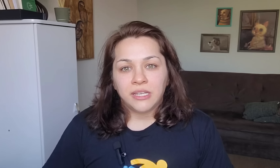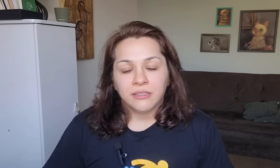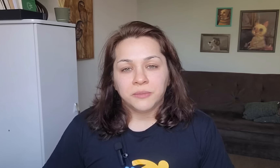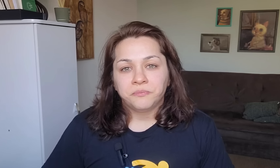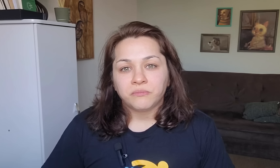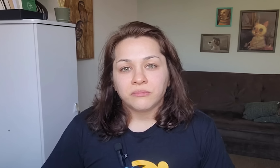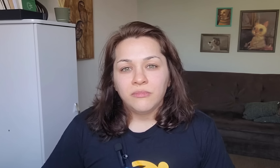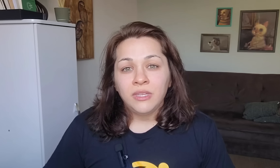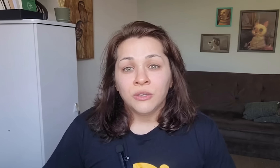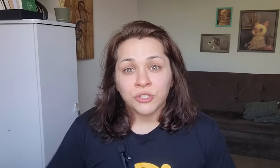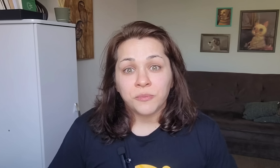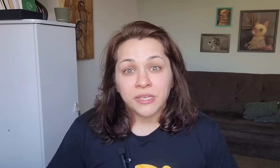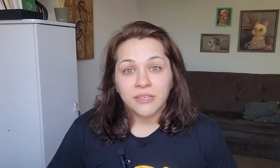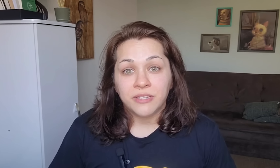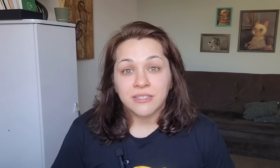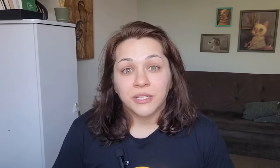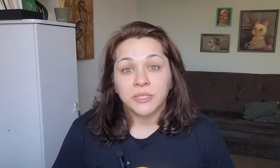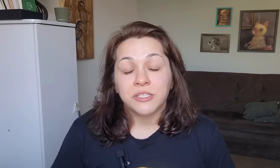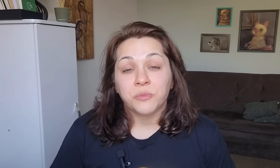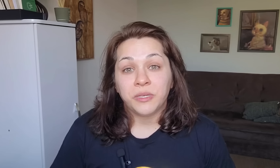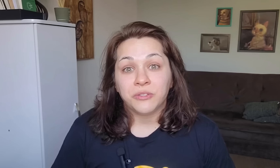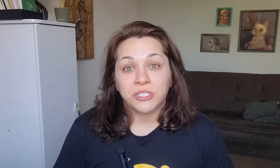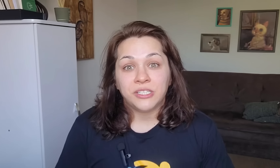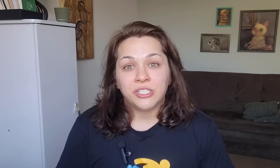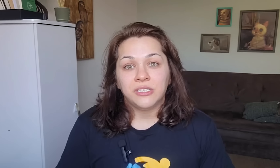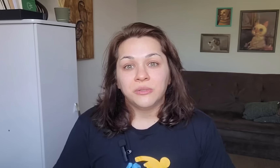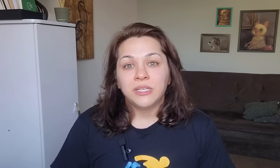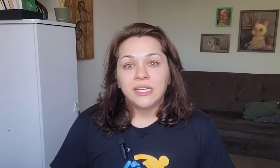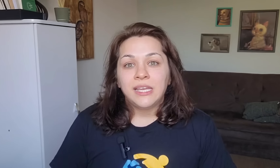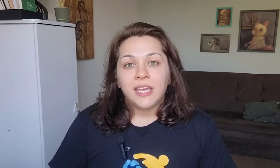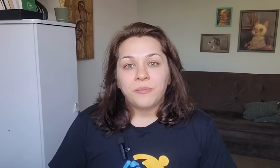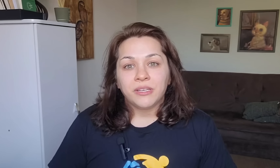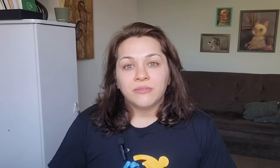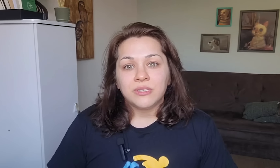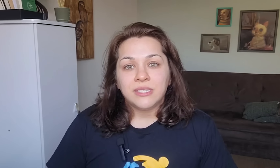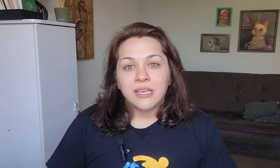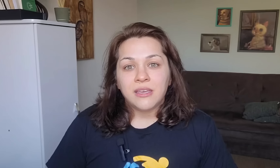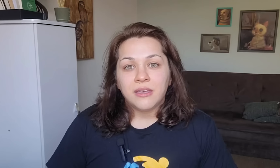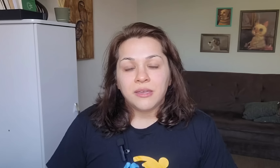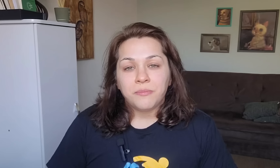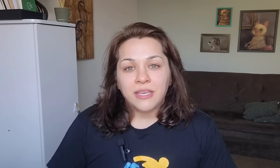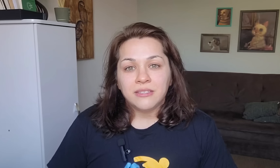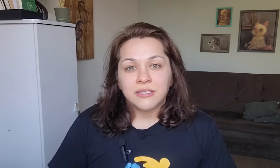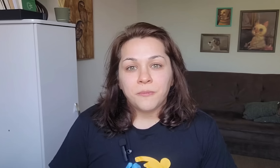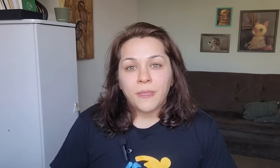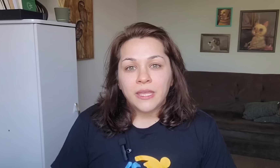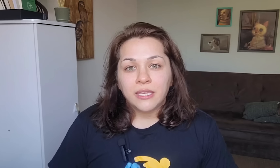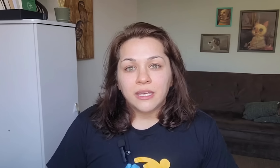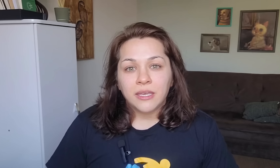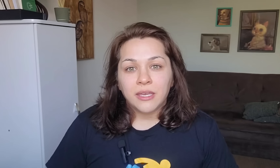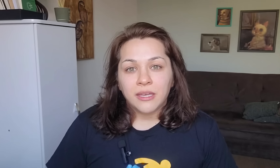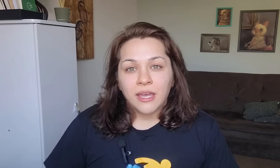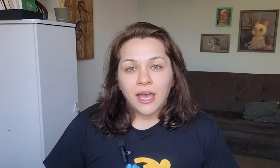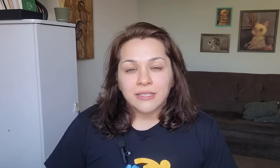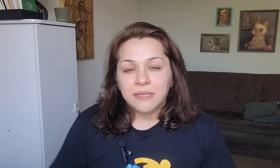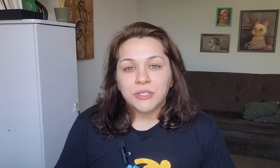que enfrenta. E hoje a minha reflexão neste momento de gratidão é para que você pense